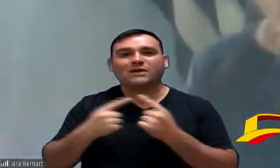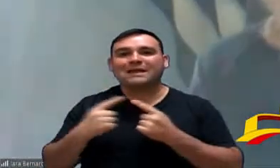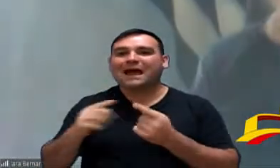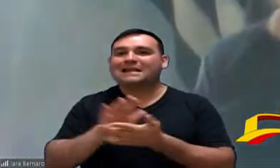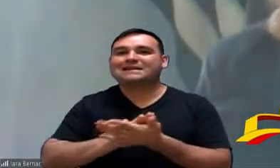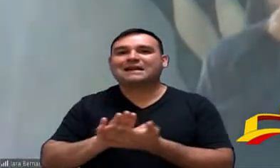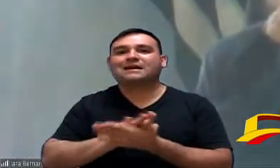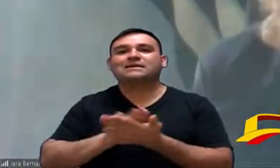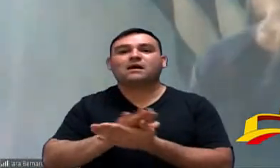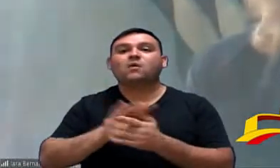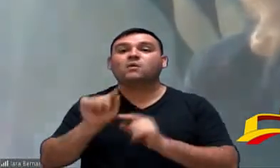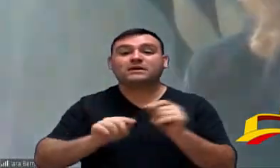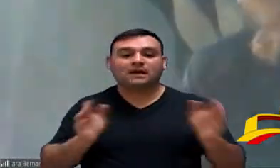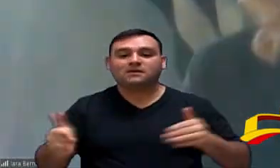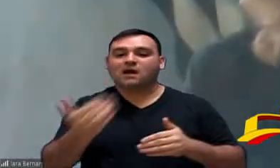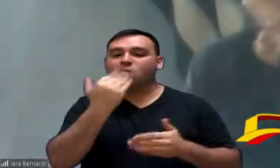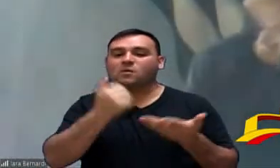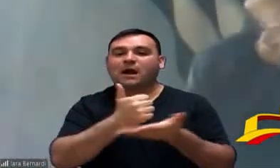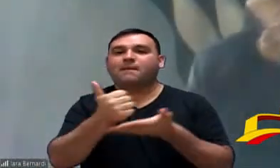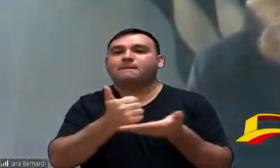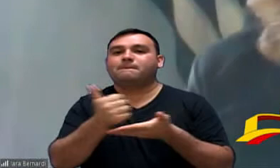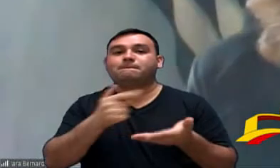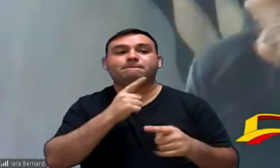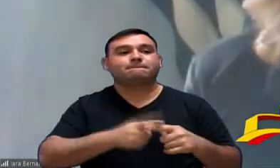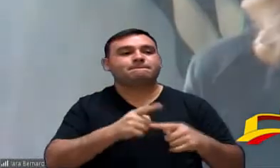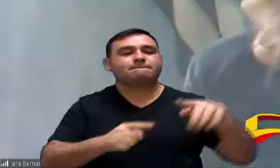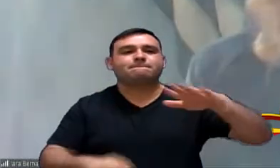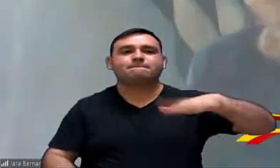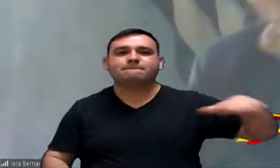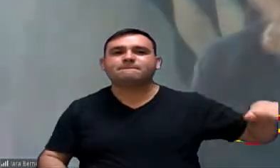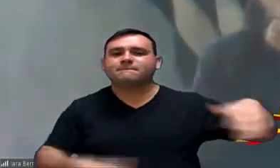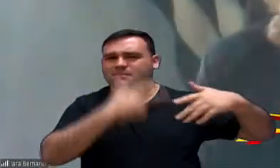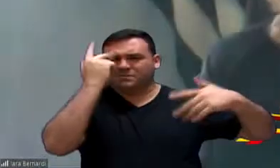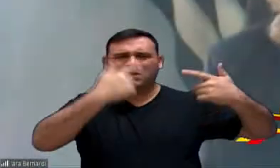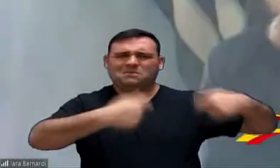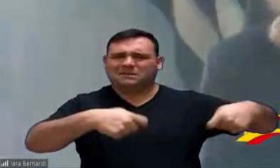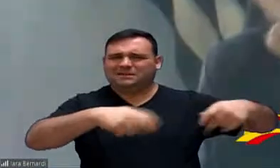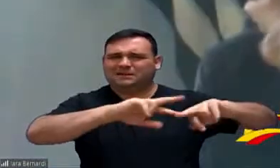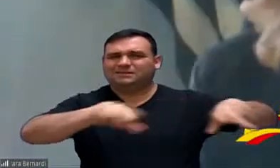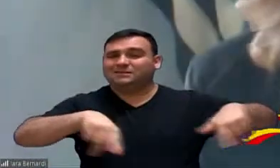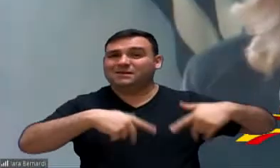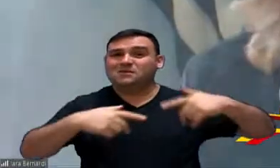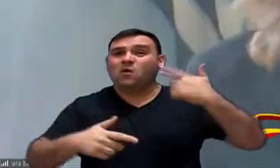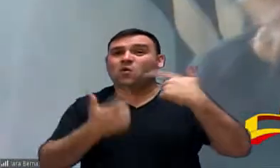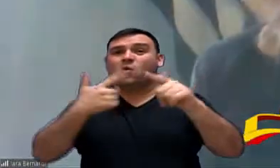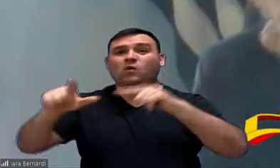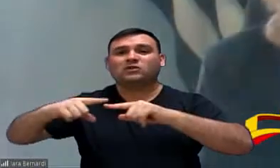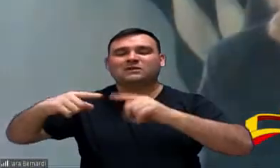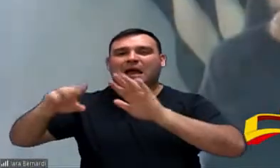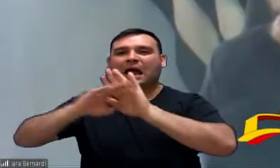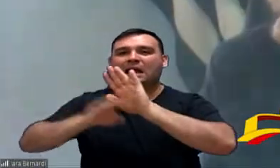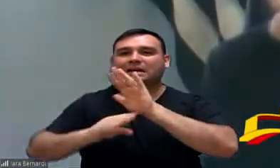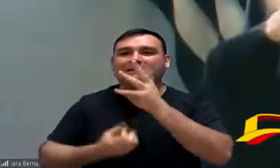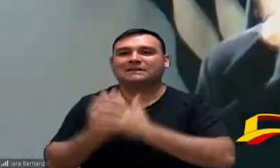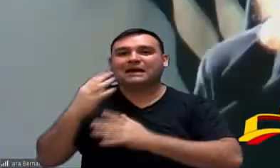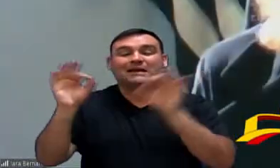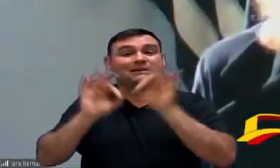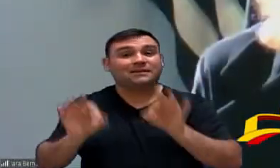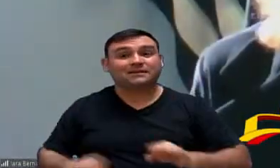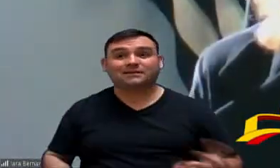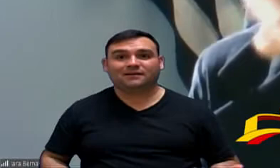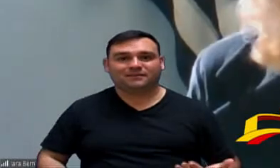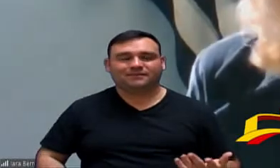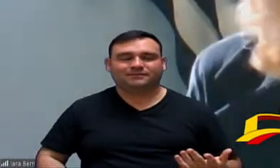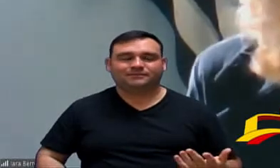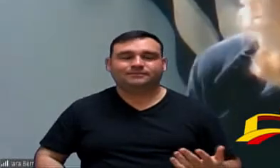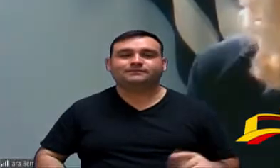além de cesta básica para os que necessitavam. Nenhuma outra política mais foi colocada.